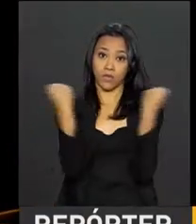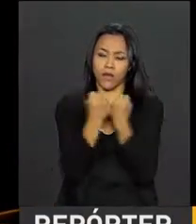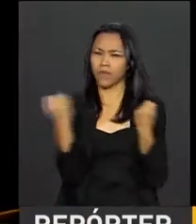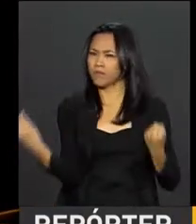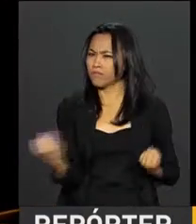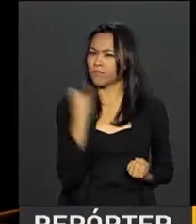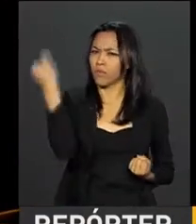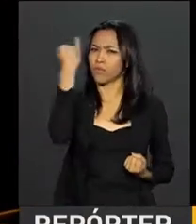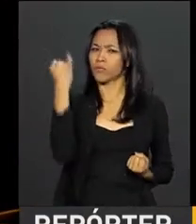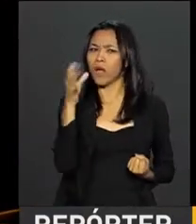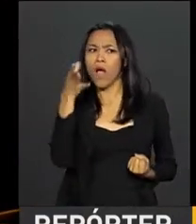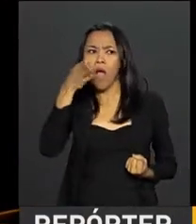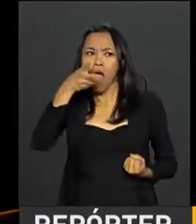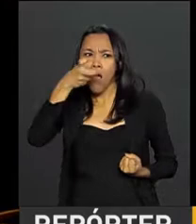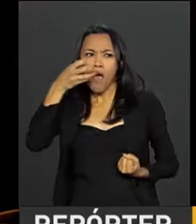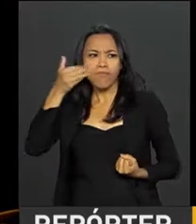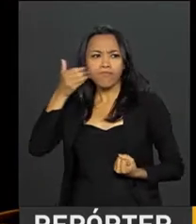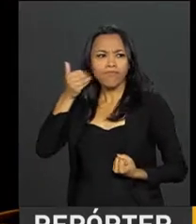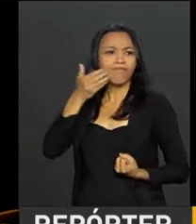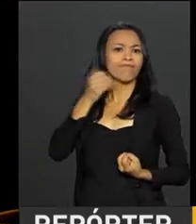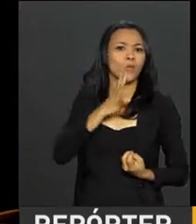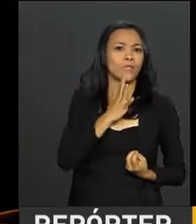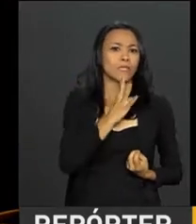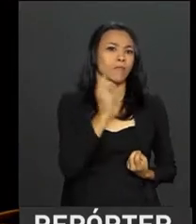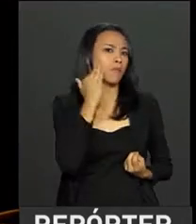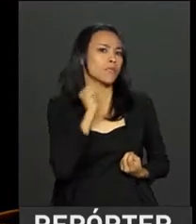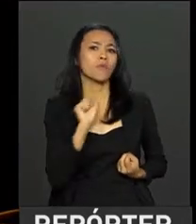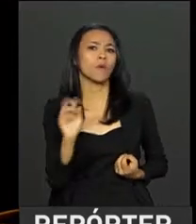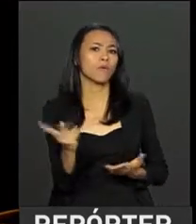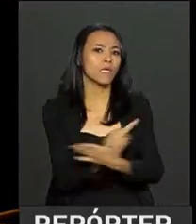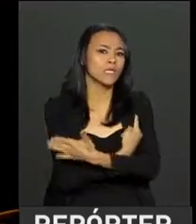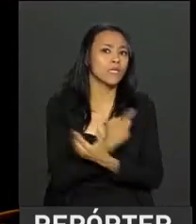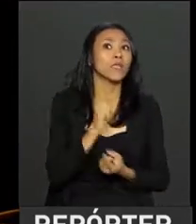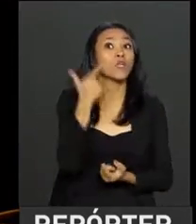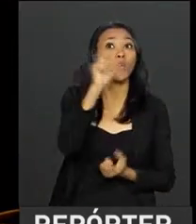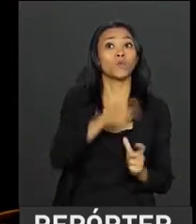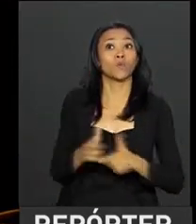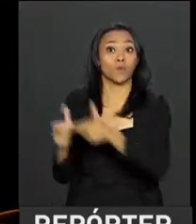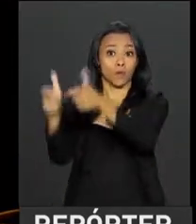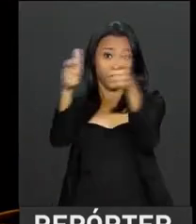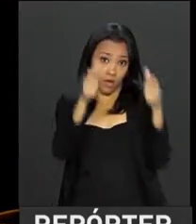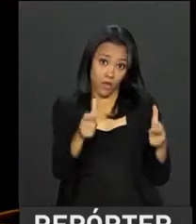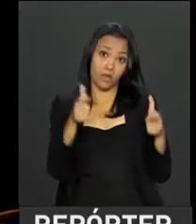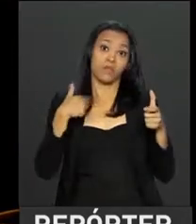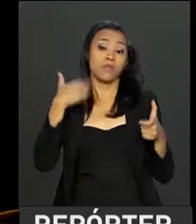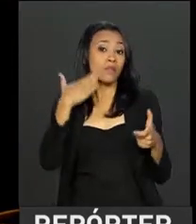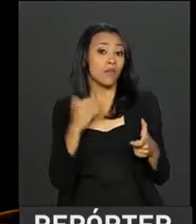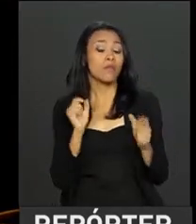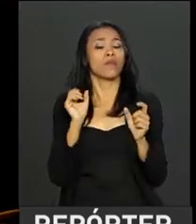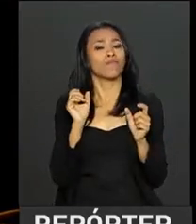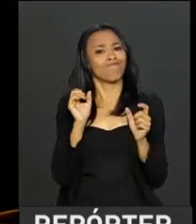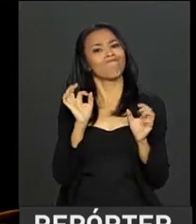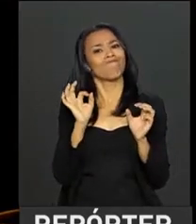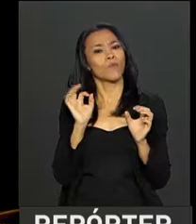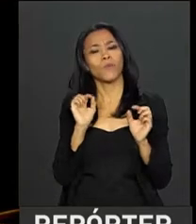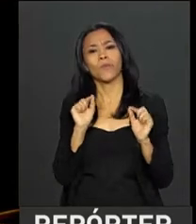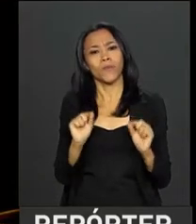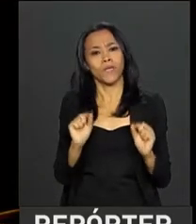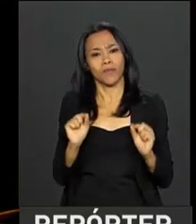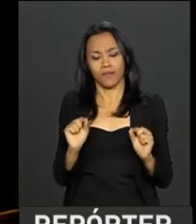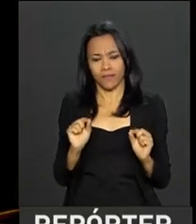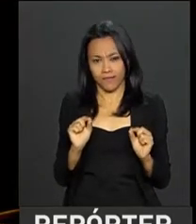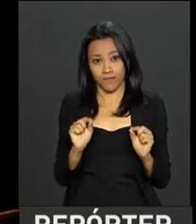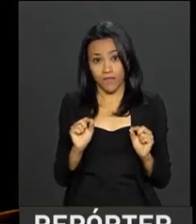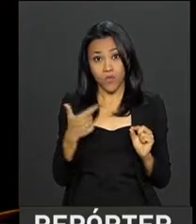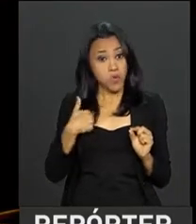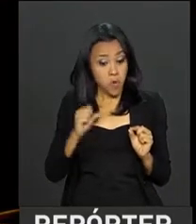conhecimento, né, principalmente em âmbito nacional, saber o que está acontecendo em outras regiões e saber de fato, de repente, melhor dizendo,